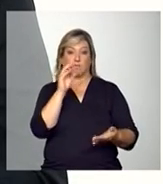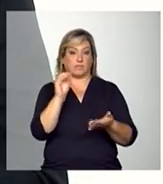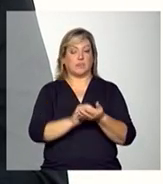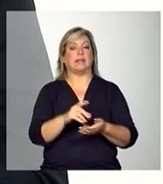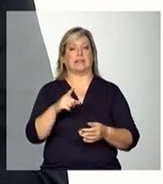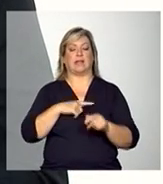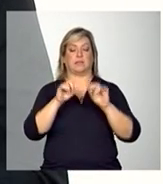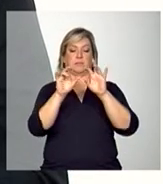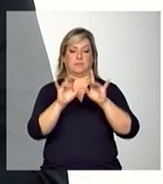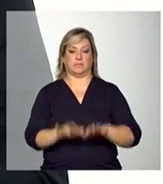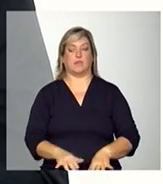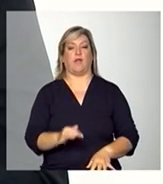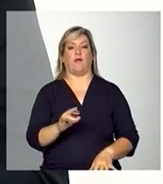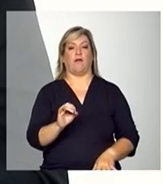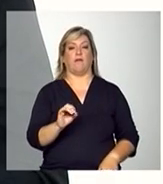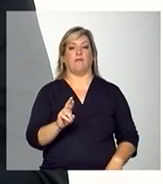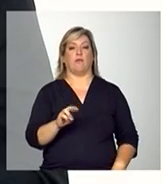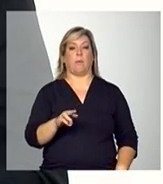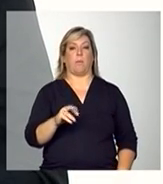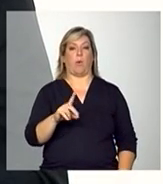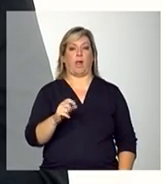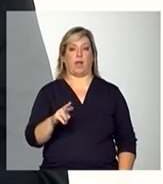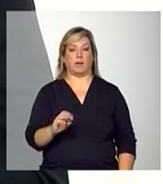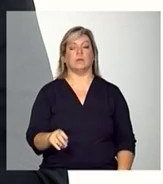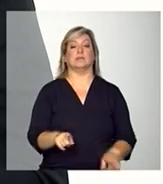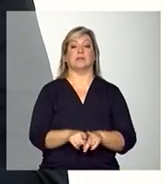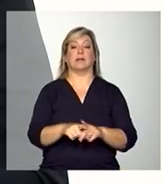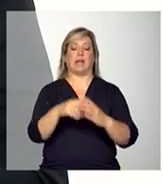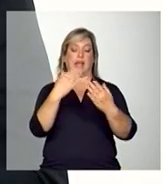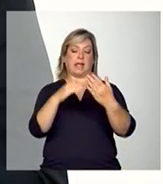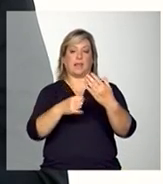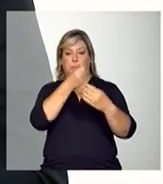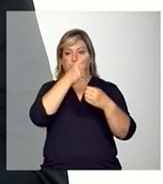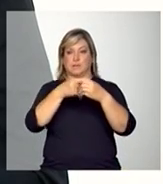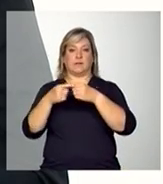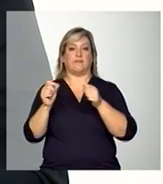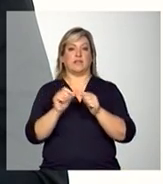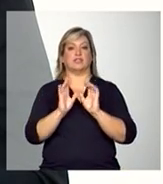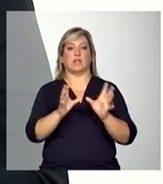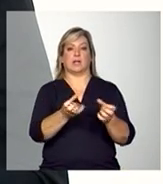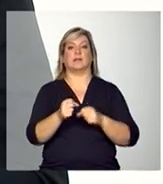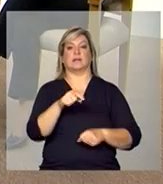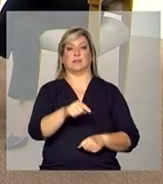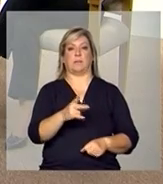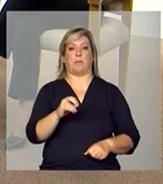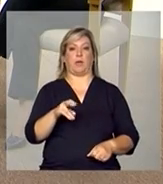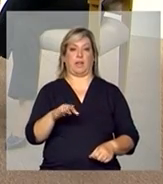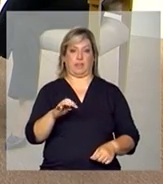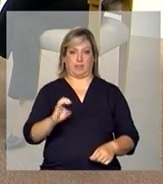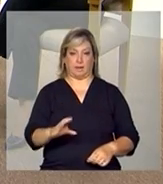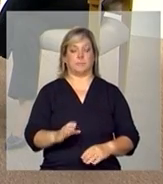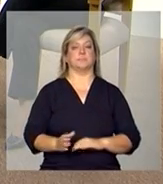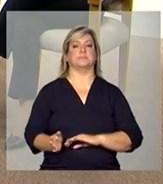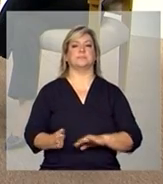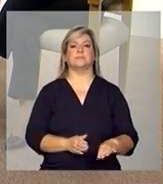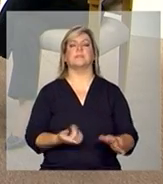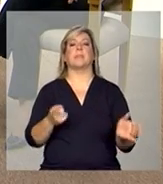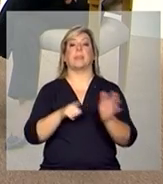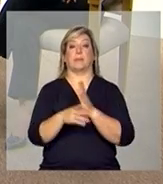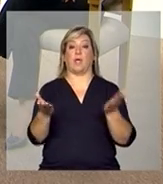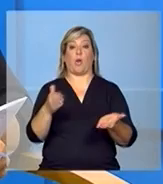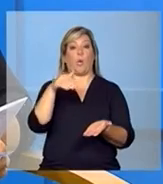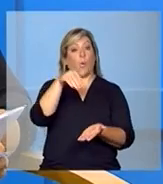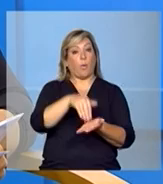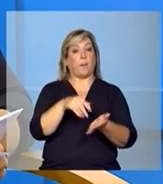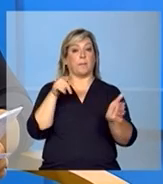de adesão e a lista dos municípios que já fizeram a Adesão a Pronatec feito e como é que a última pergunta aqui